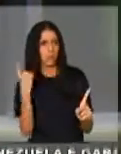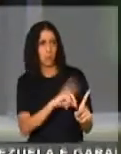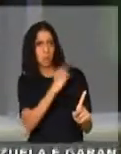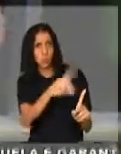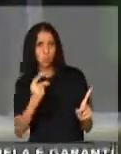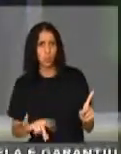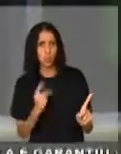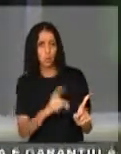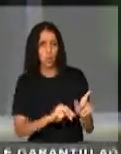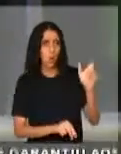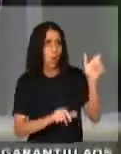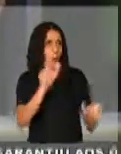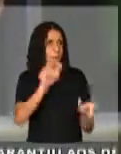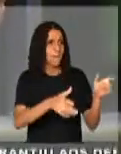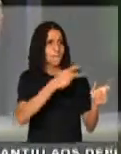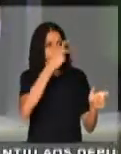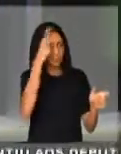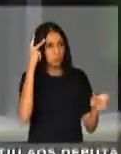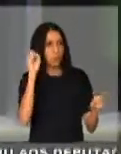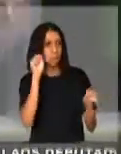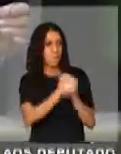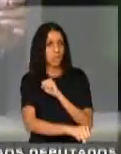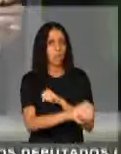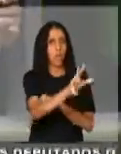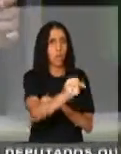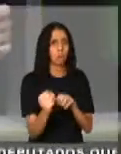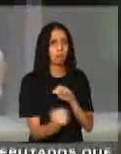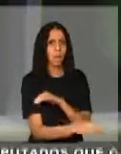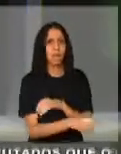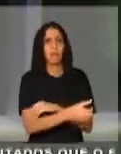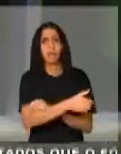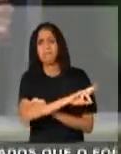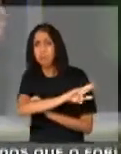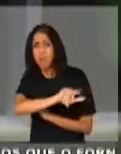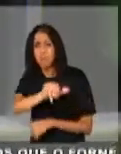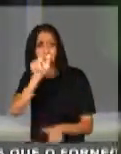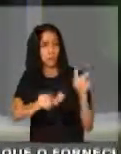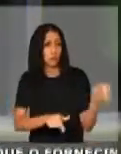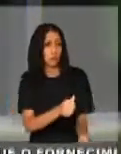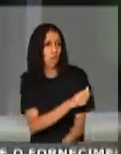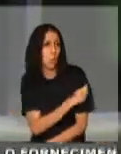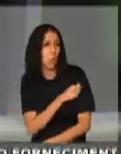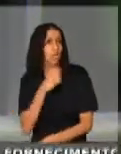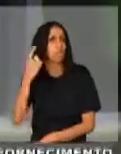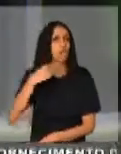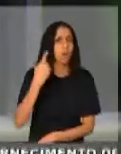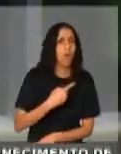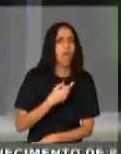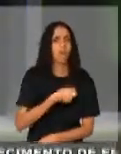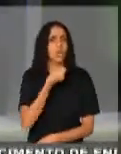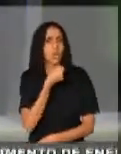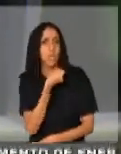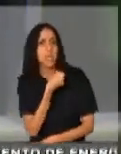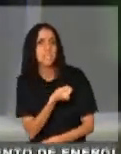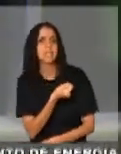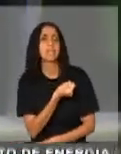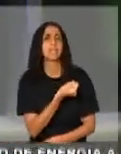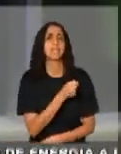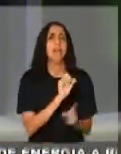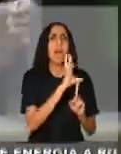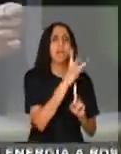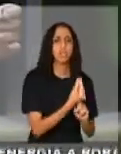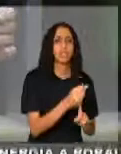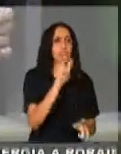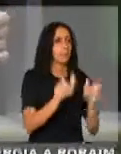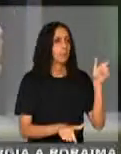torturou, prendeu, exilou e matou centenas de brasileiros, de estudantes, de advogados, de jornalistas, de